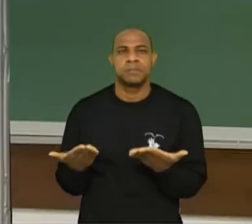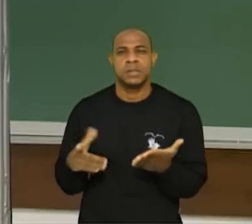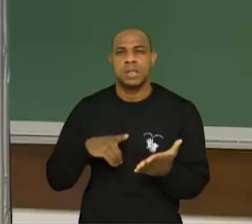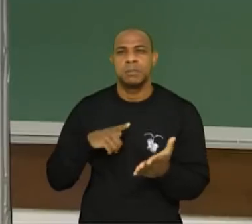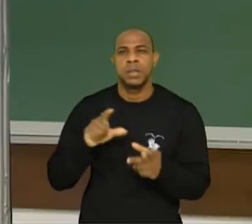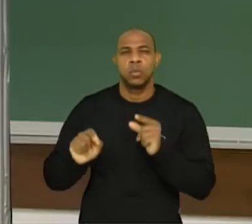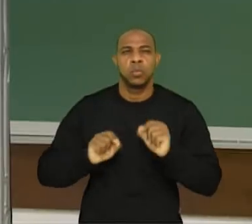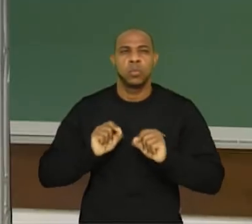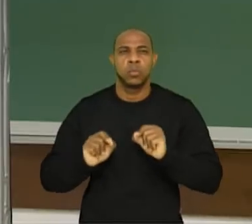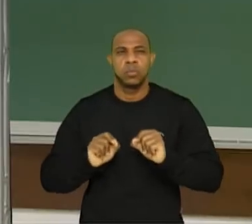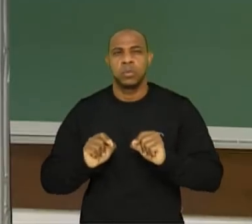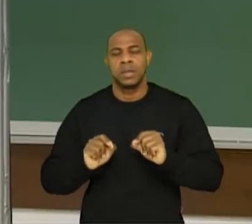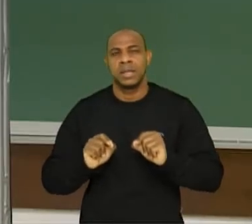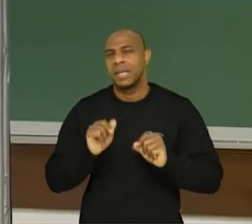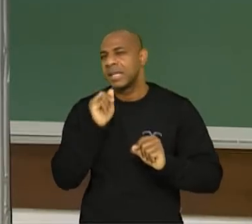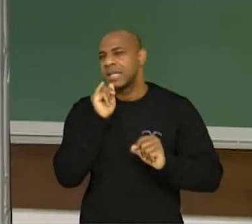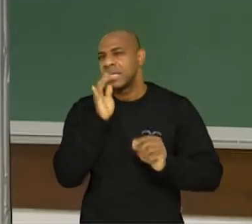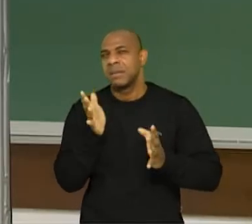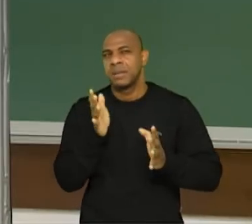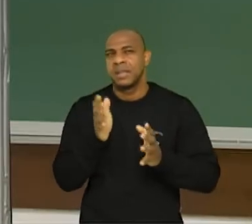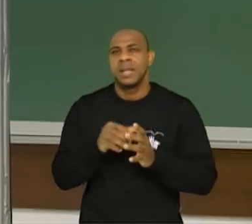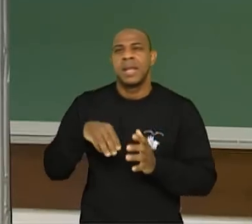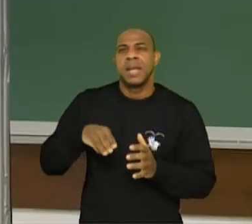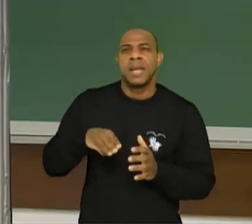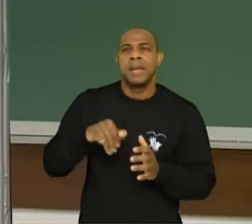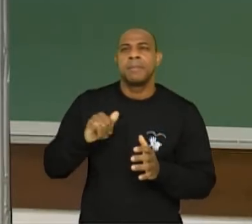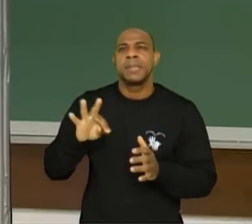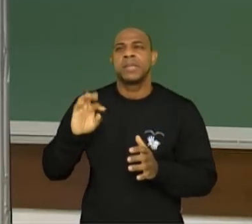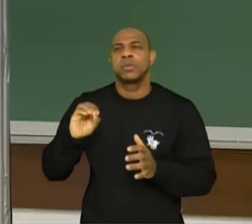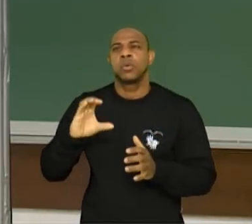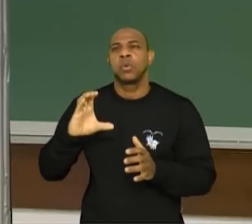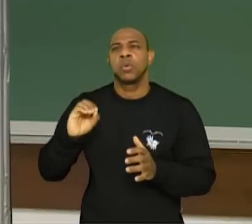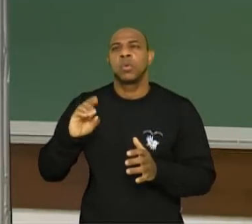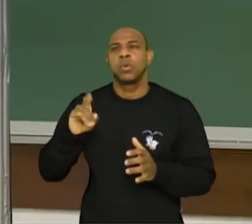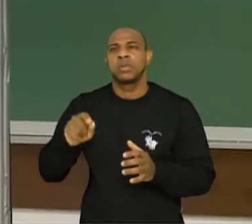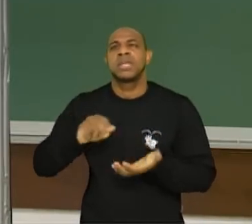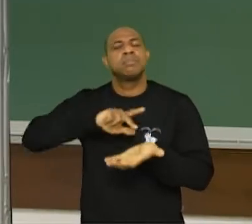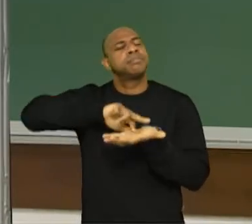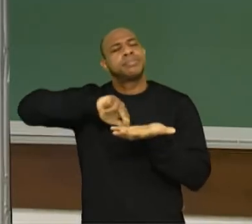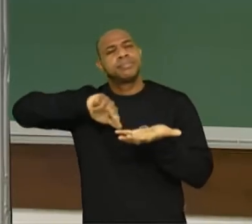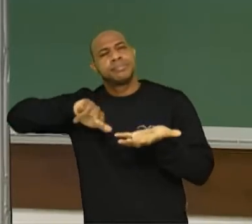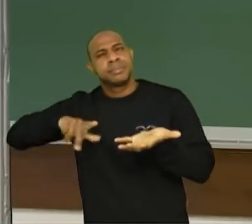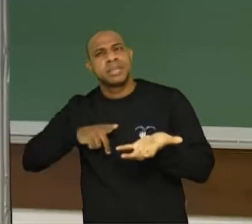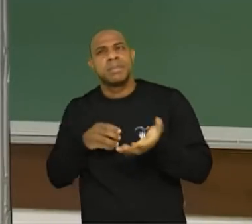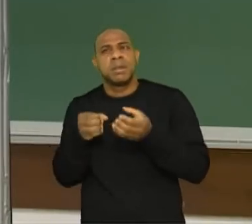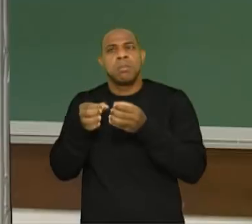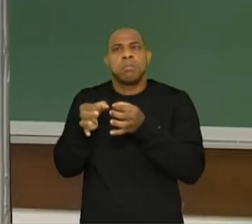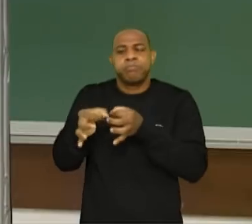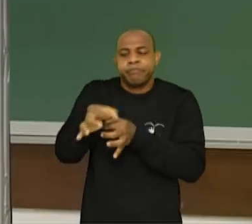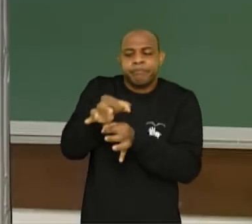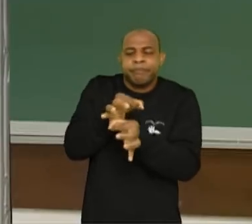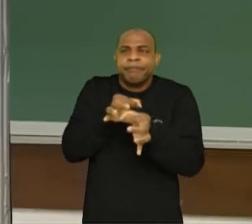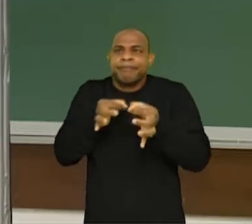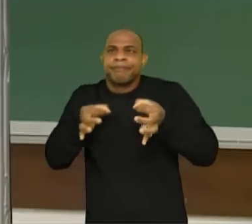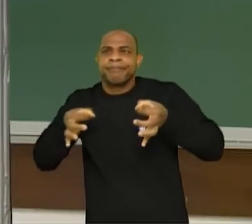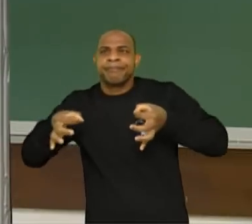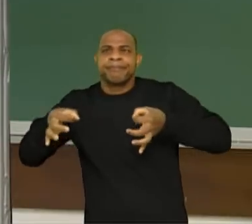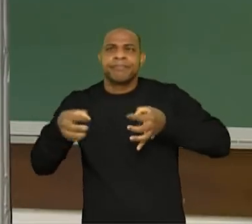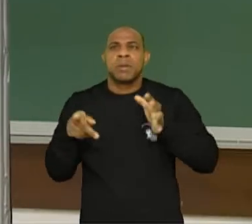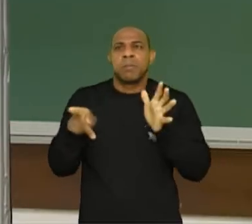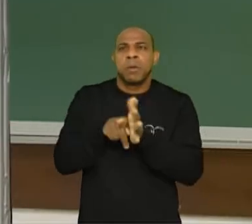lá por exemplo, os mitocôndrias, ribossomos e todas aquelas organelas com suas funções específicas,